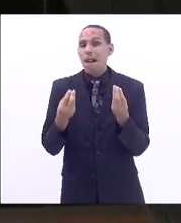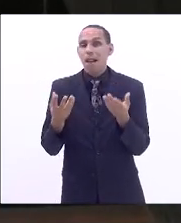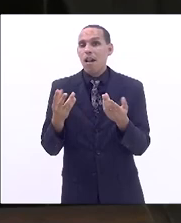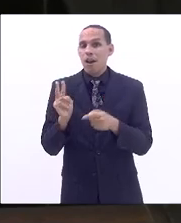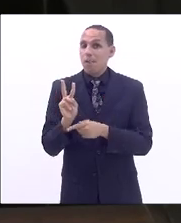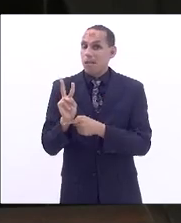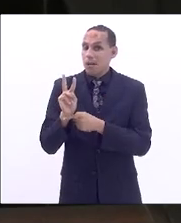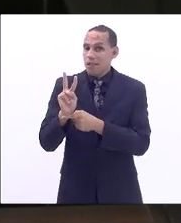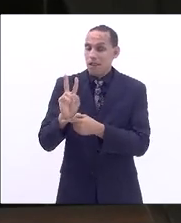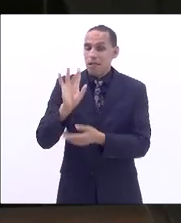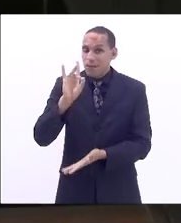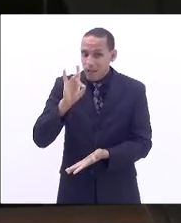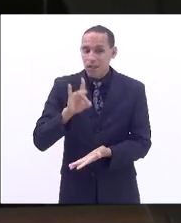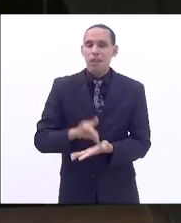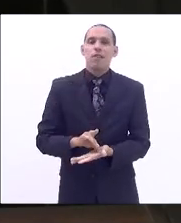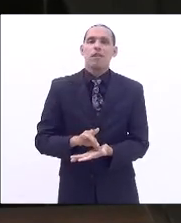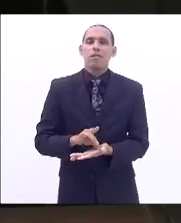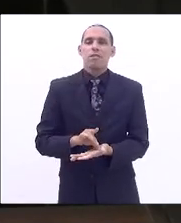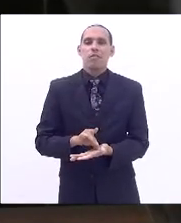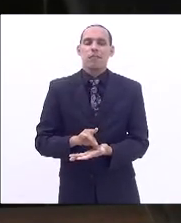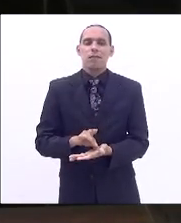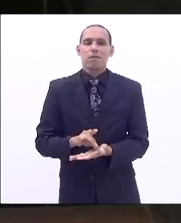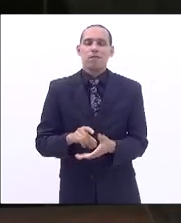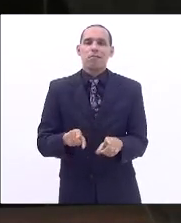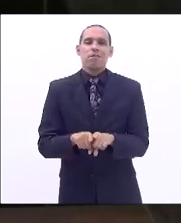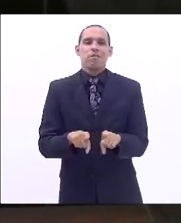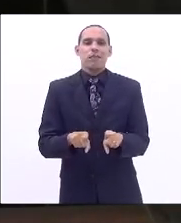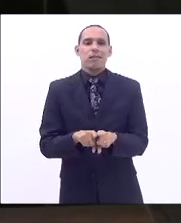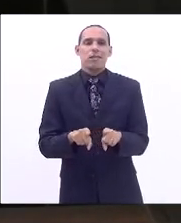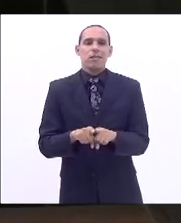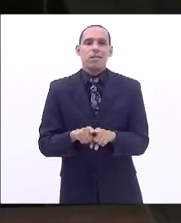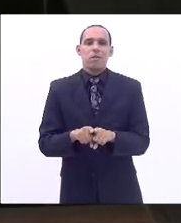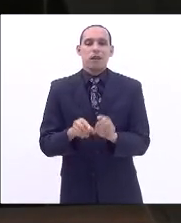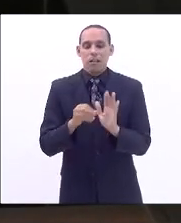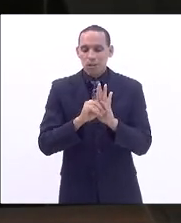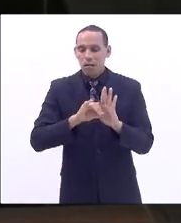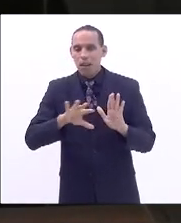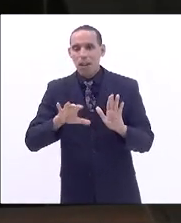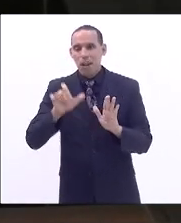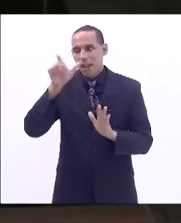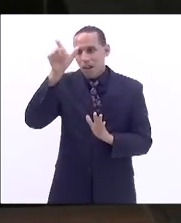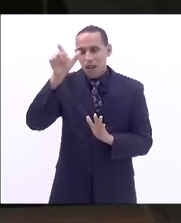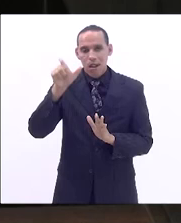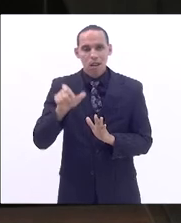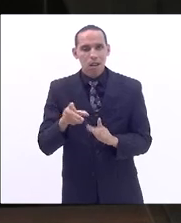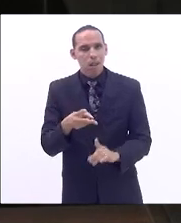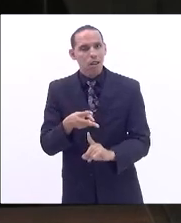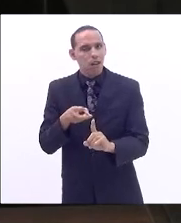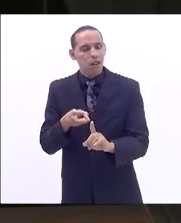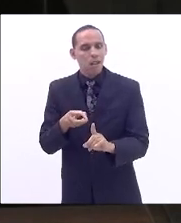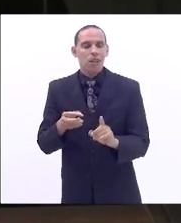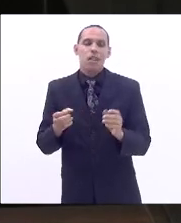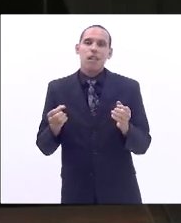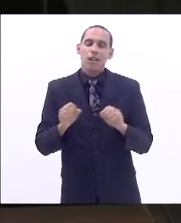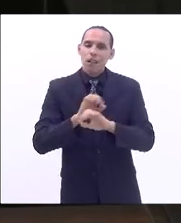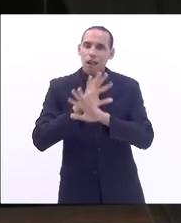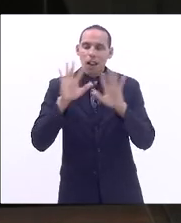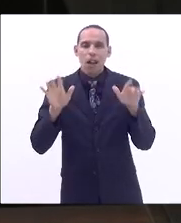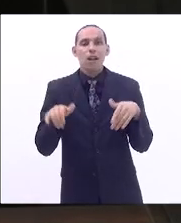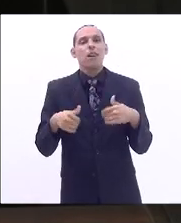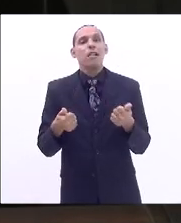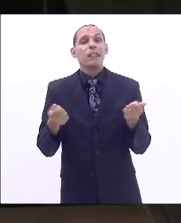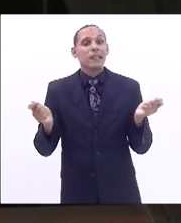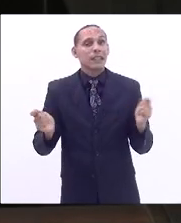a verdade e a melhor indicação do reconhecimento utilizando aí o que